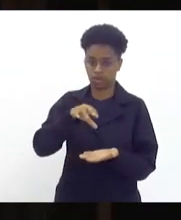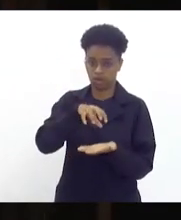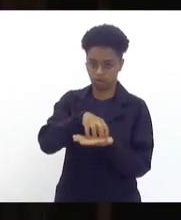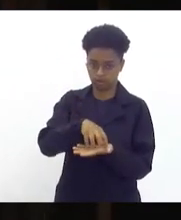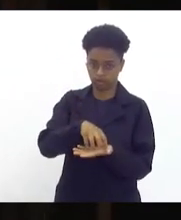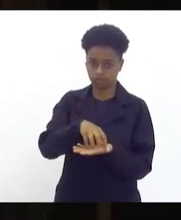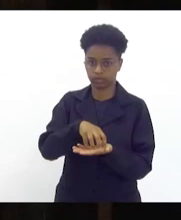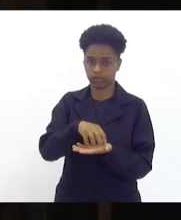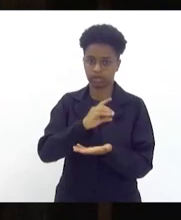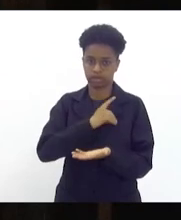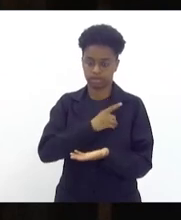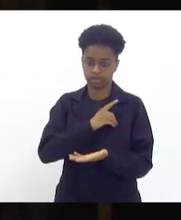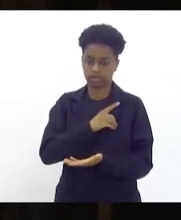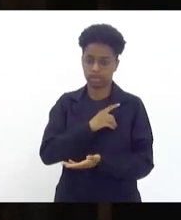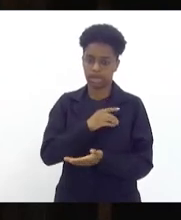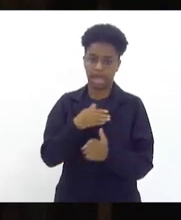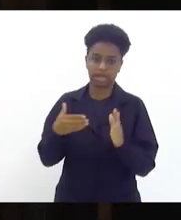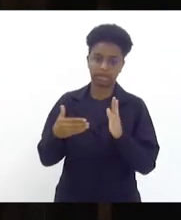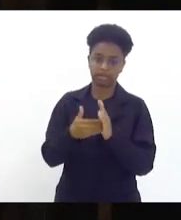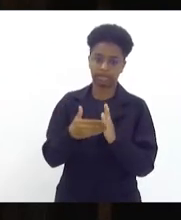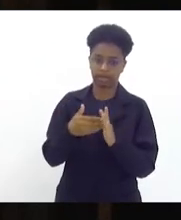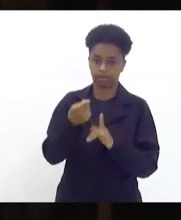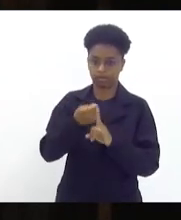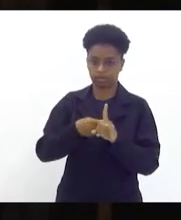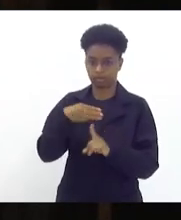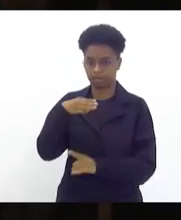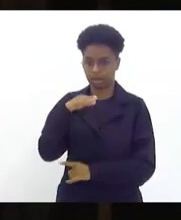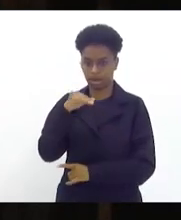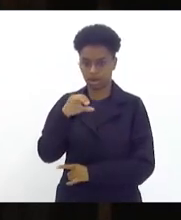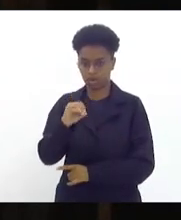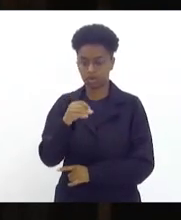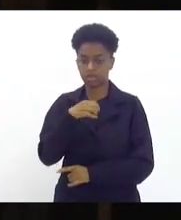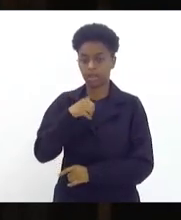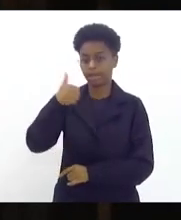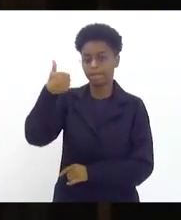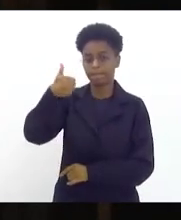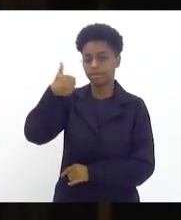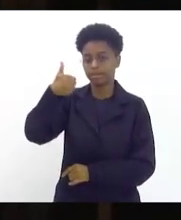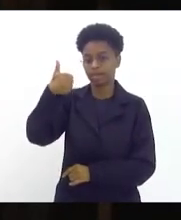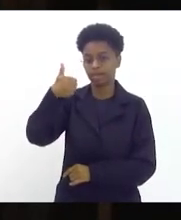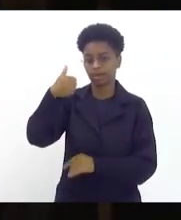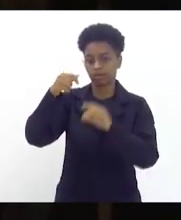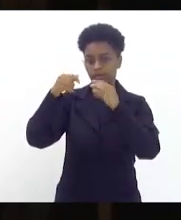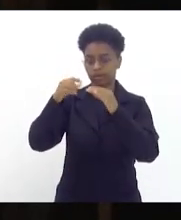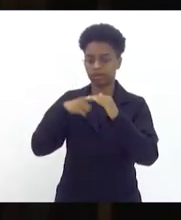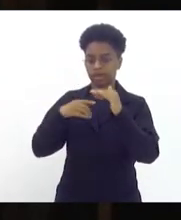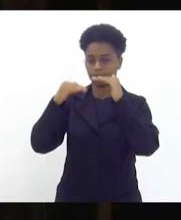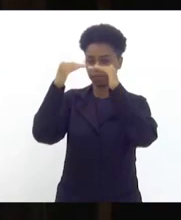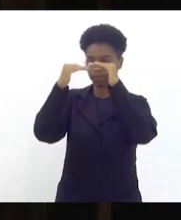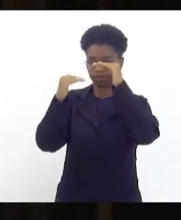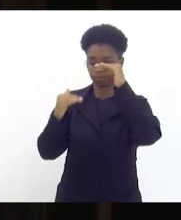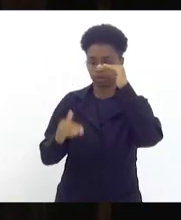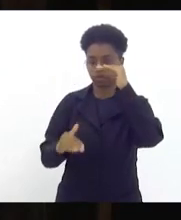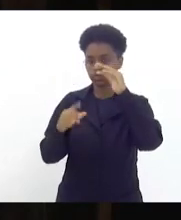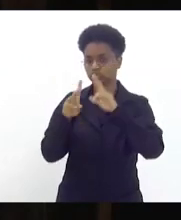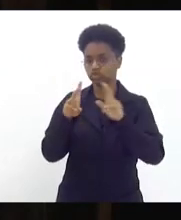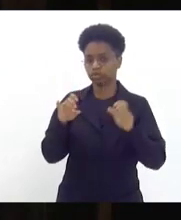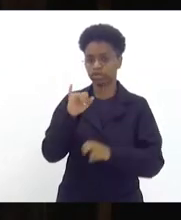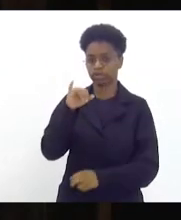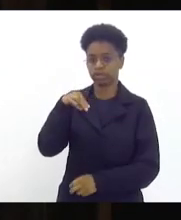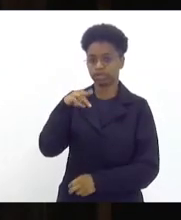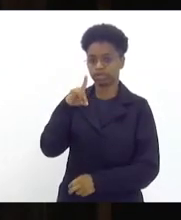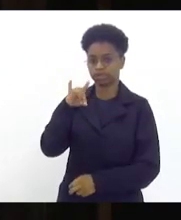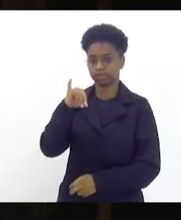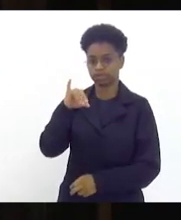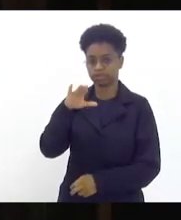o mês de maio cinco primeiros meses ela se encontra em primeiro lugar no número de indiciamentos que é indiciamento é a investigação